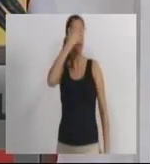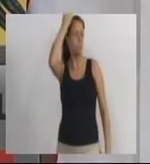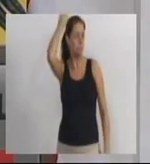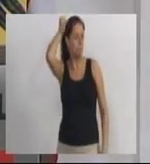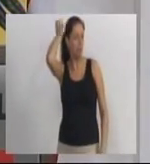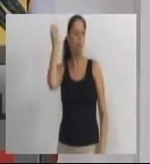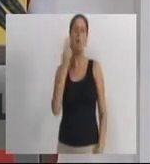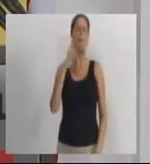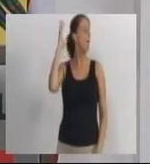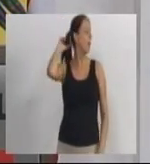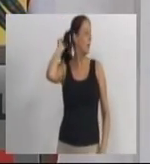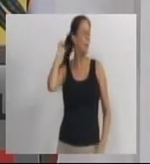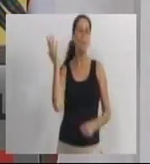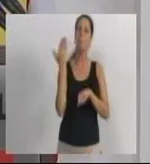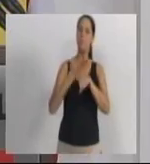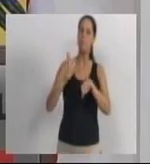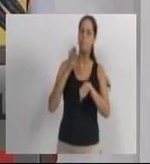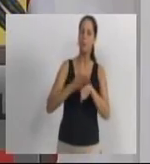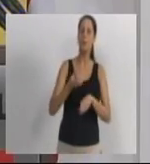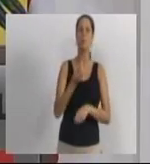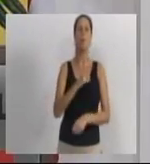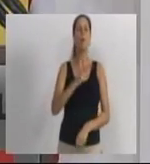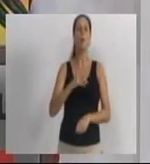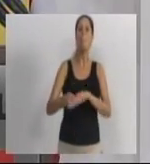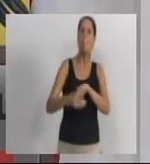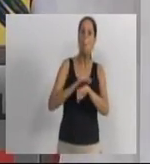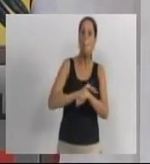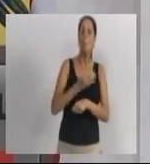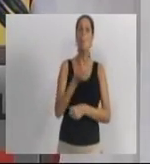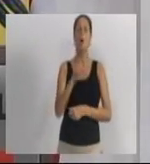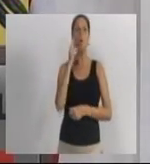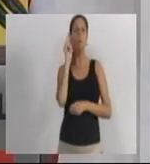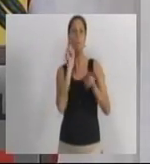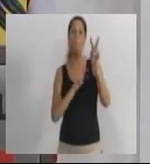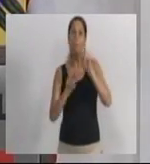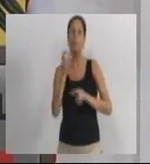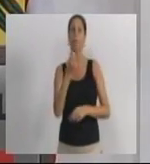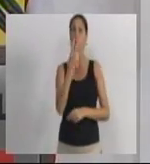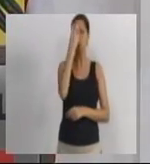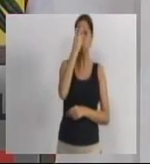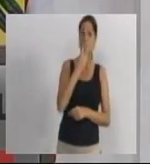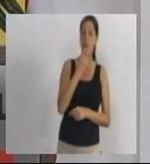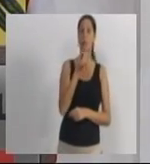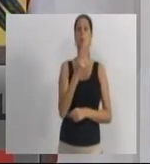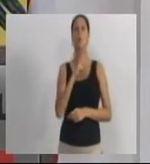cabelo branco, ou de cabelo raspado, ou enxergando, ou tendo prótese nos olhos